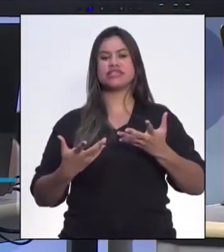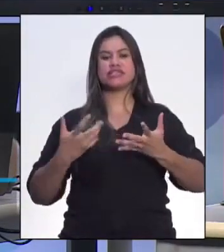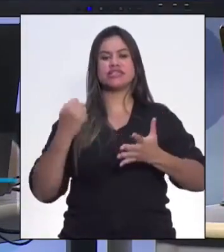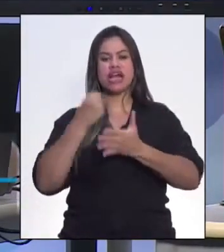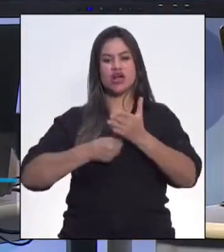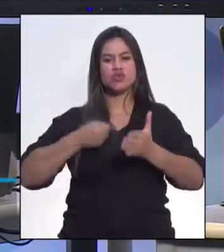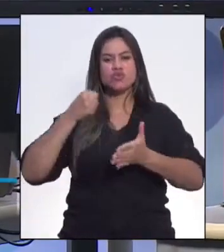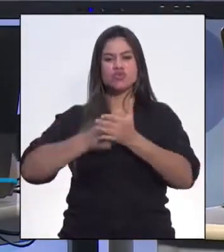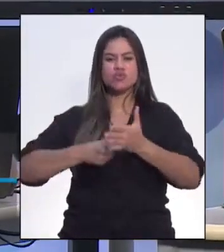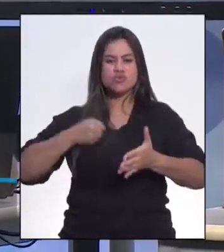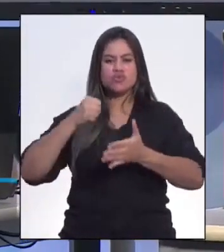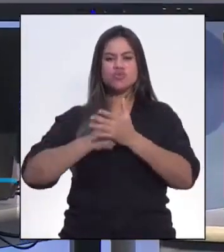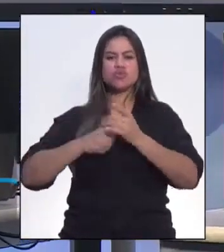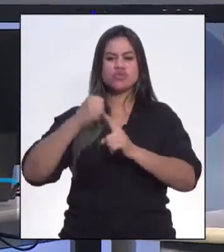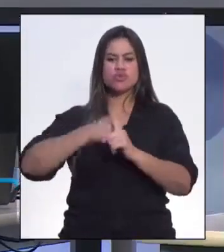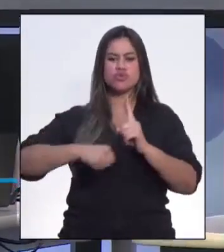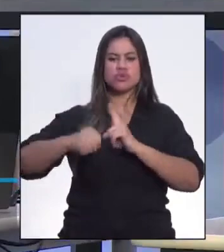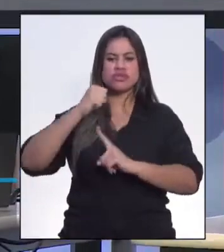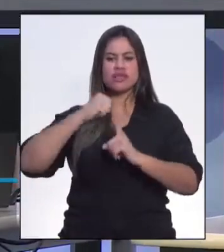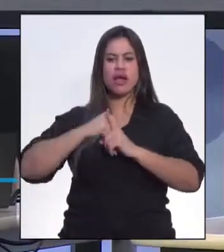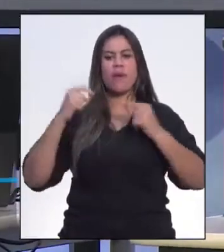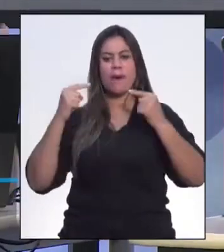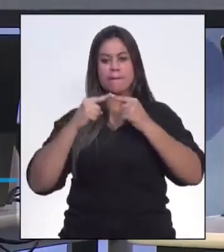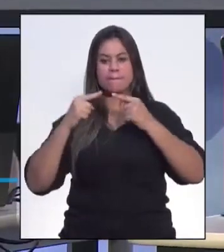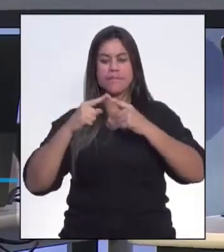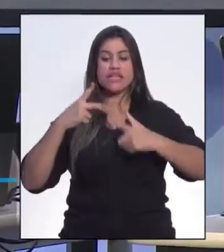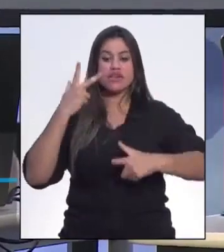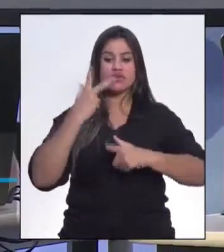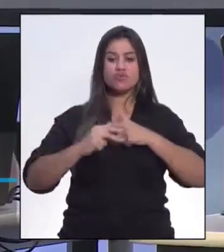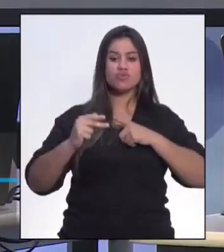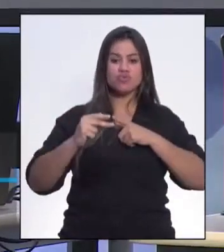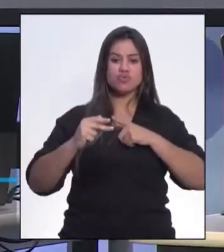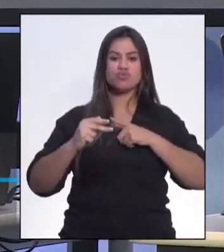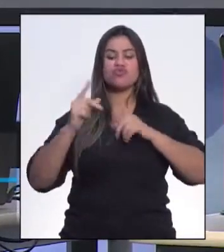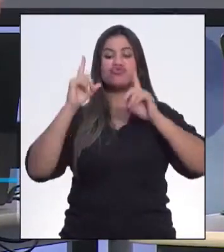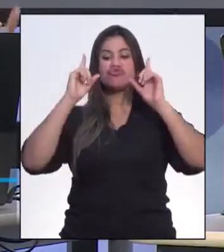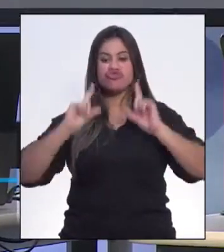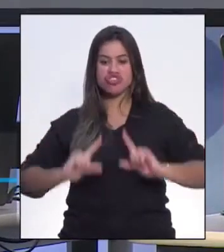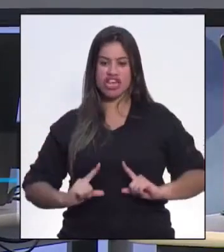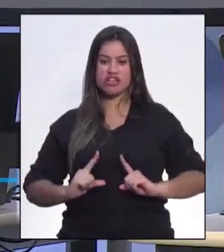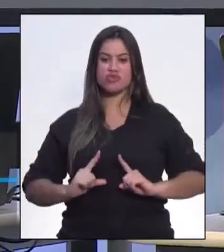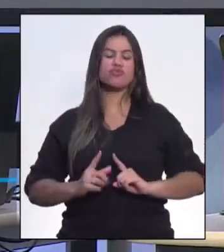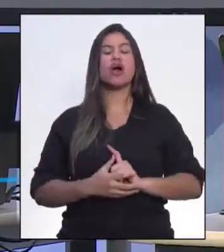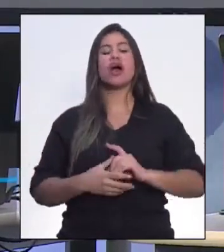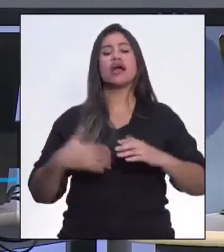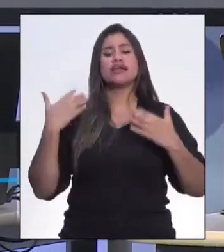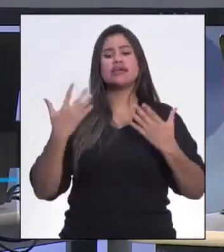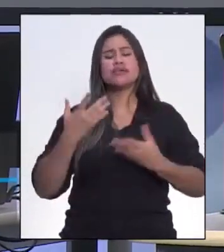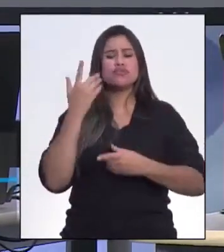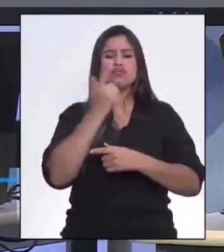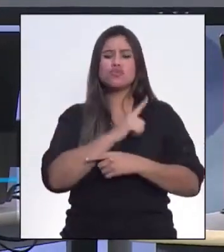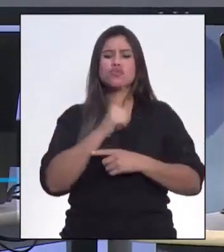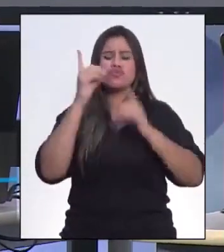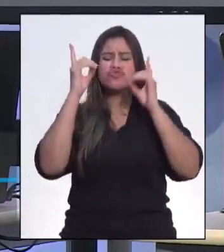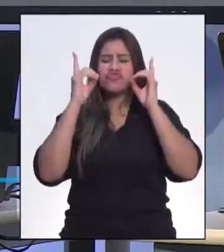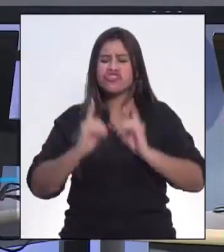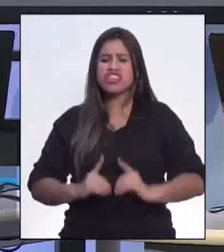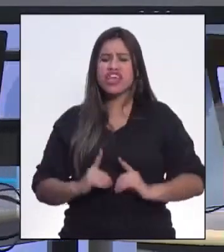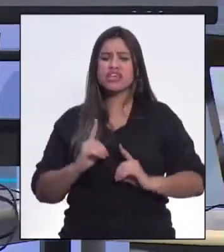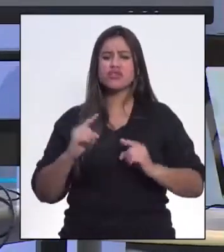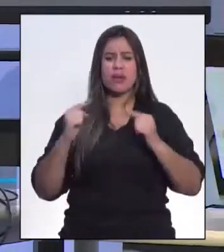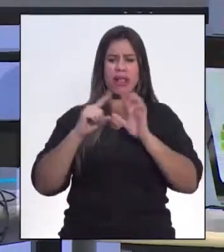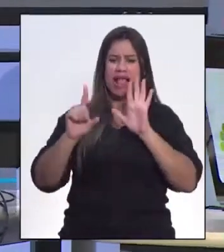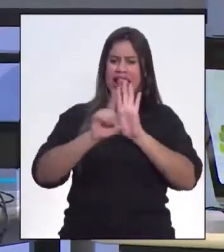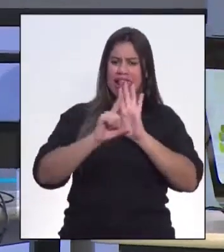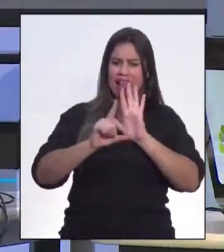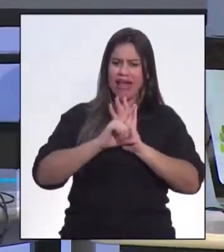lutas sociais estão relacionadas com a conquista de direitos. E como essa conquista de direitos não se refere apenas à